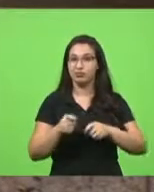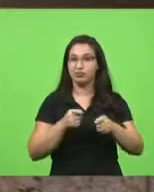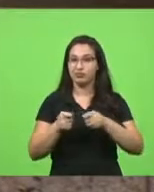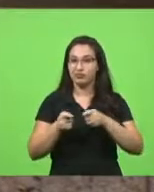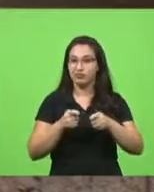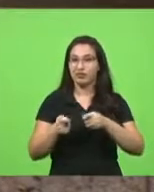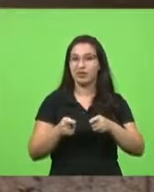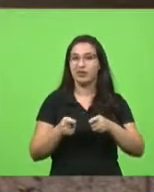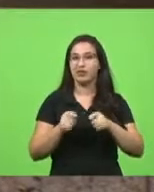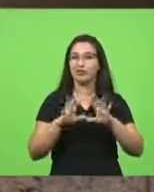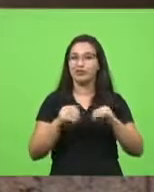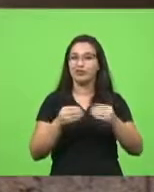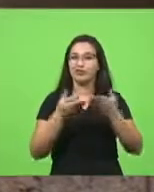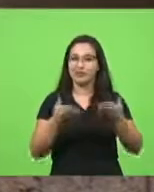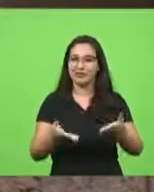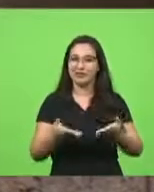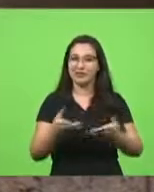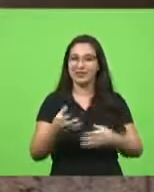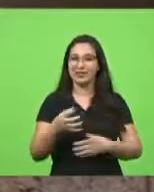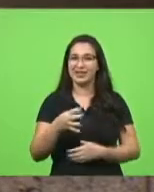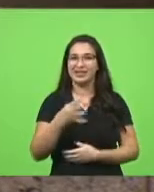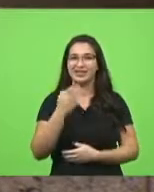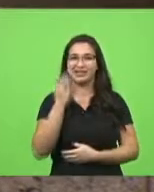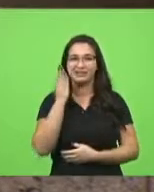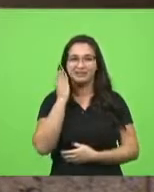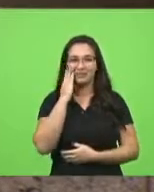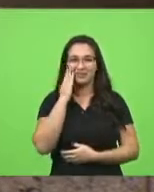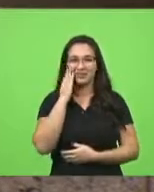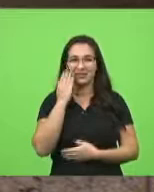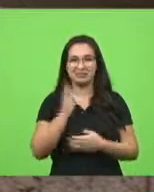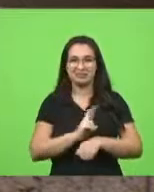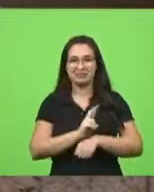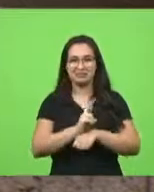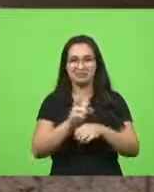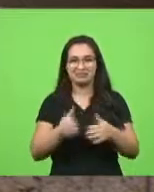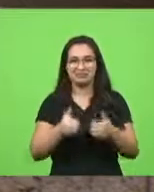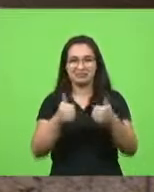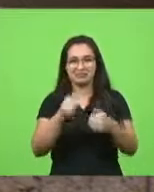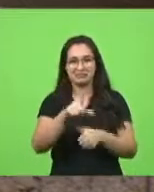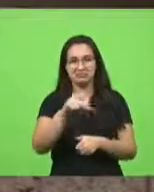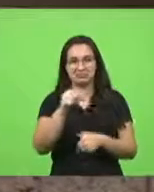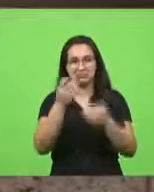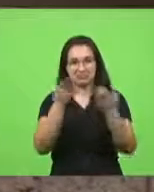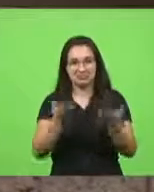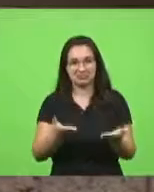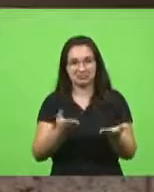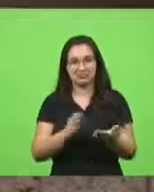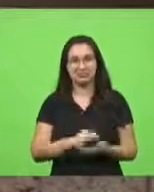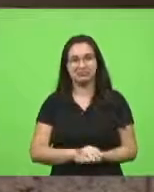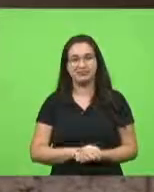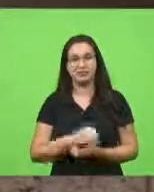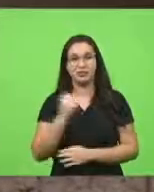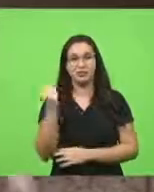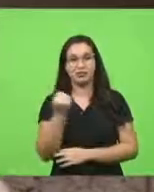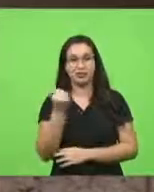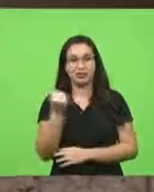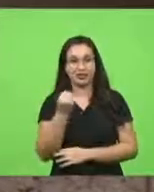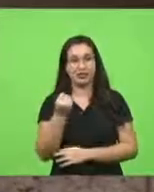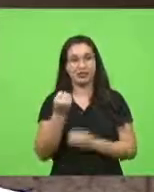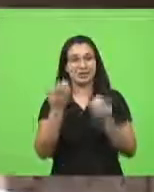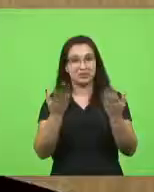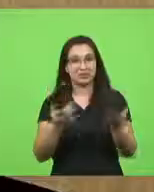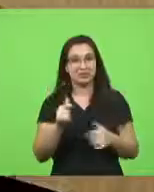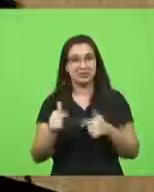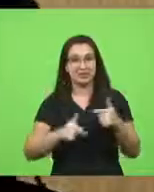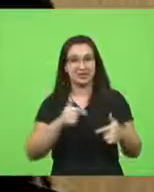nenhuma, vai se sentir muito bem representada. Sucesso e parabéns pela sua já importante atuação.